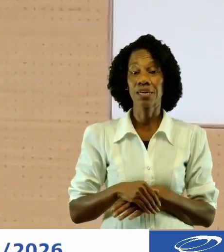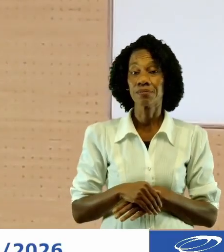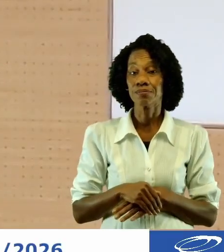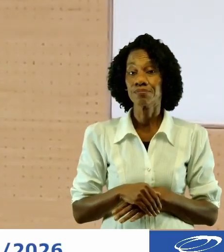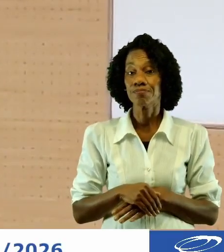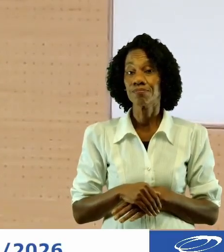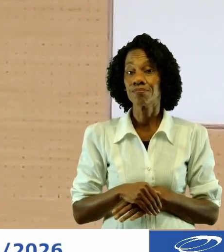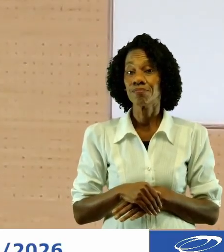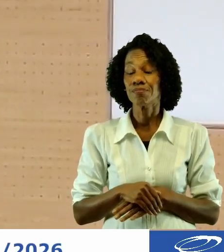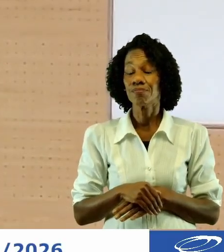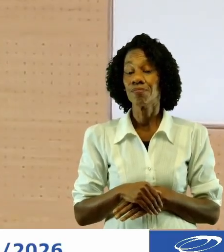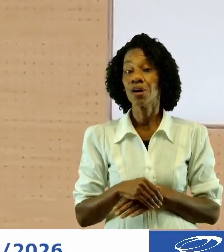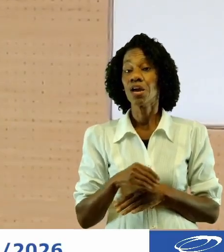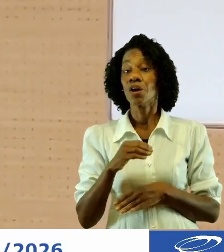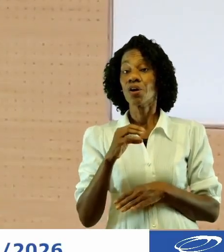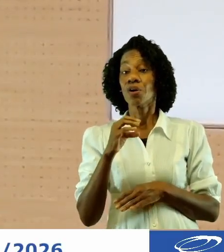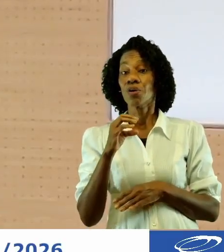é co-editor...